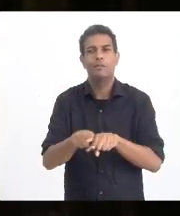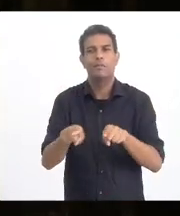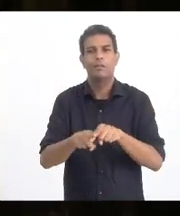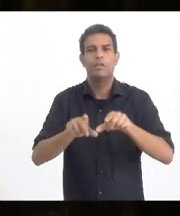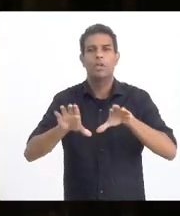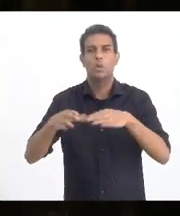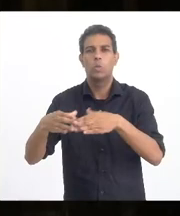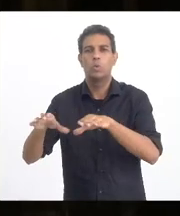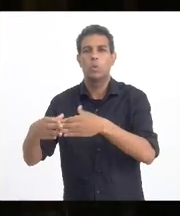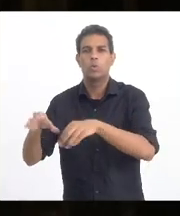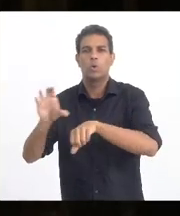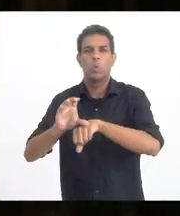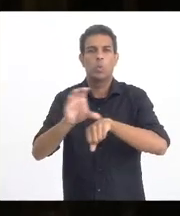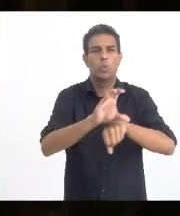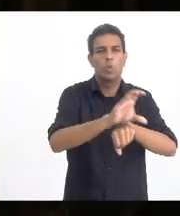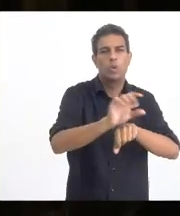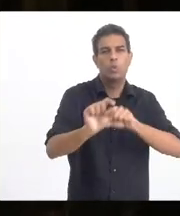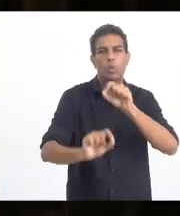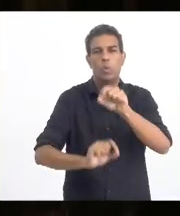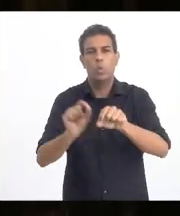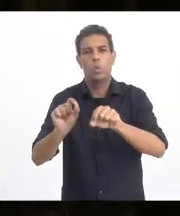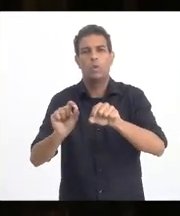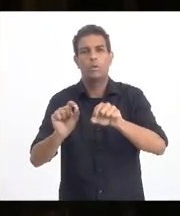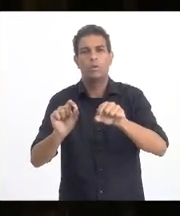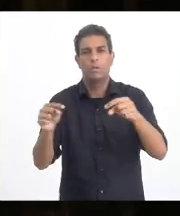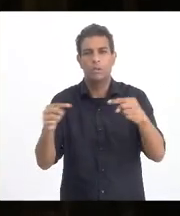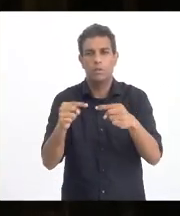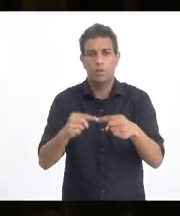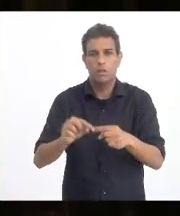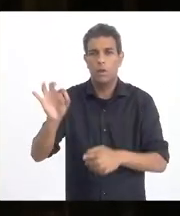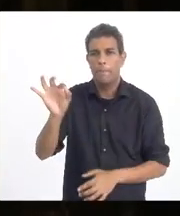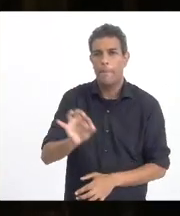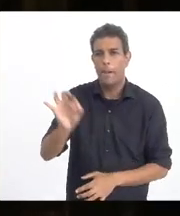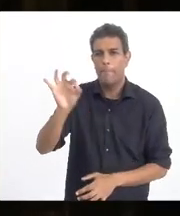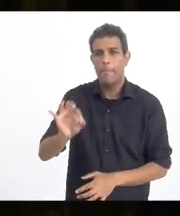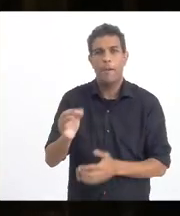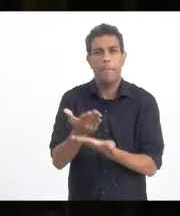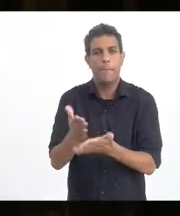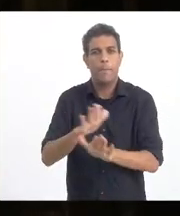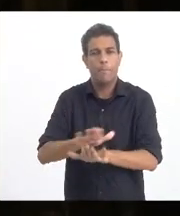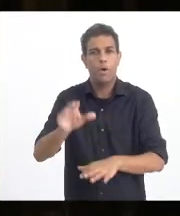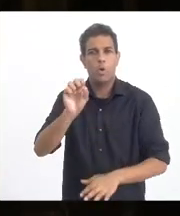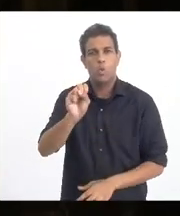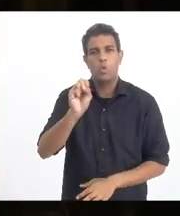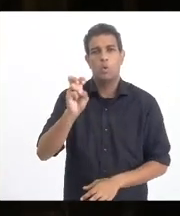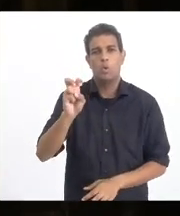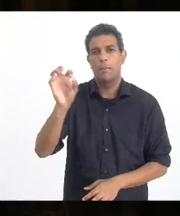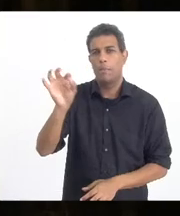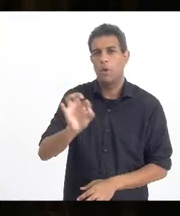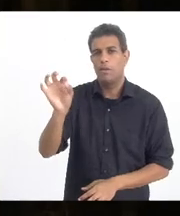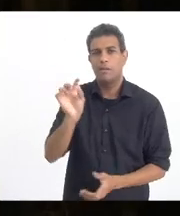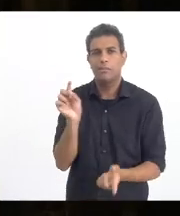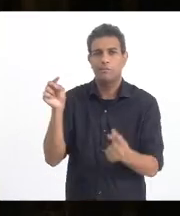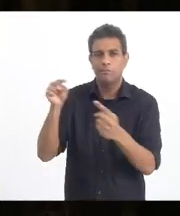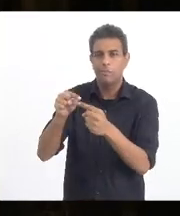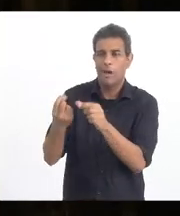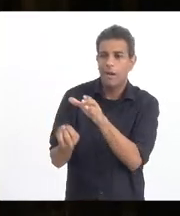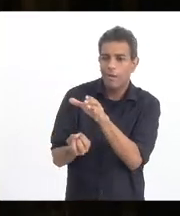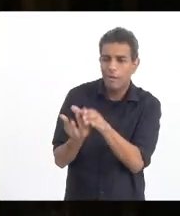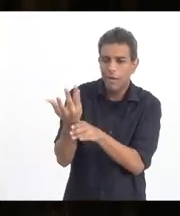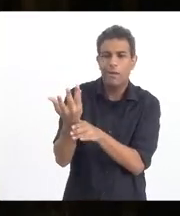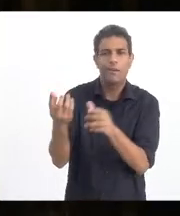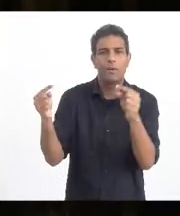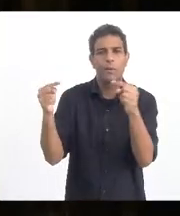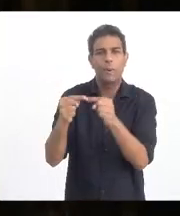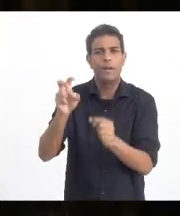os cursos maiores, nós tínhamos a versão com os cursos, acabando os 85% de curso de especialização e criando a gratificação